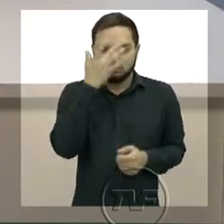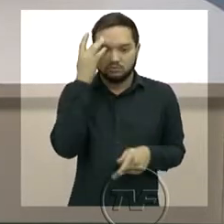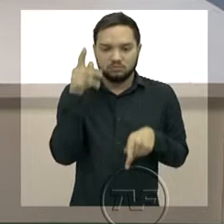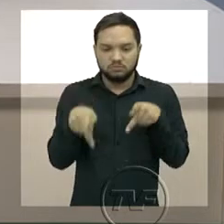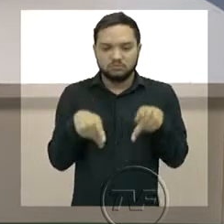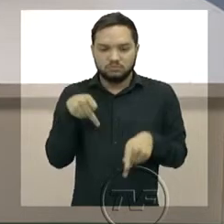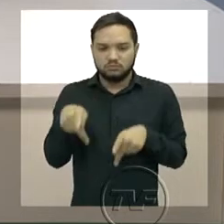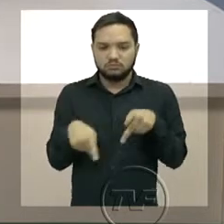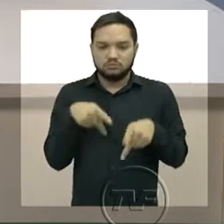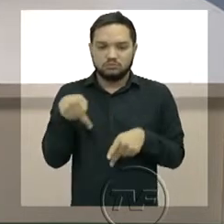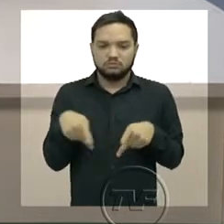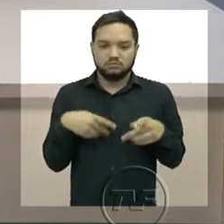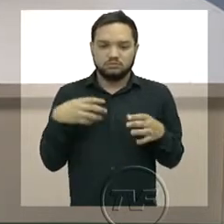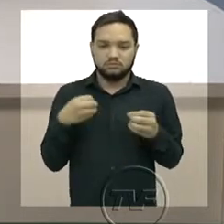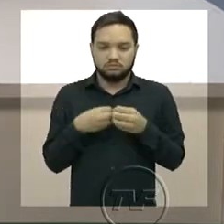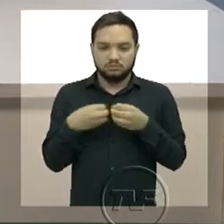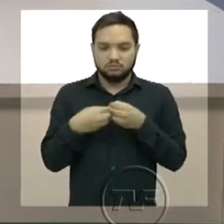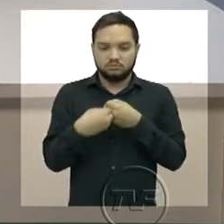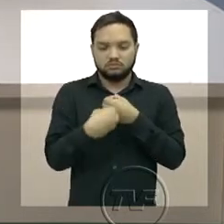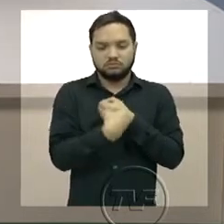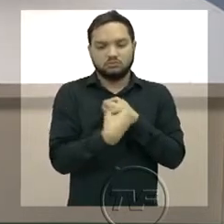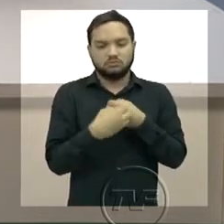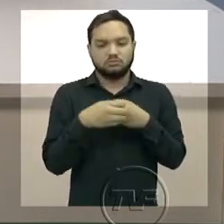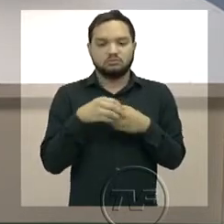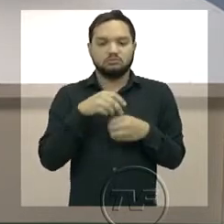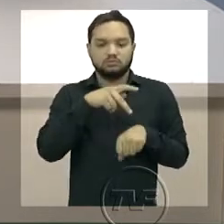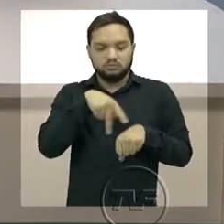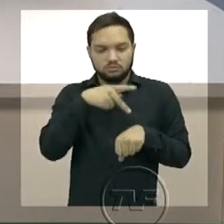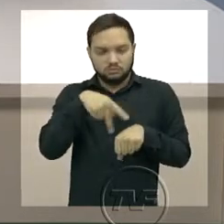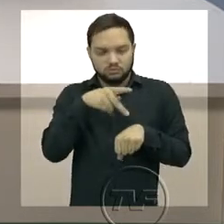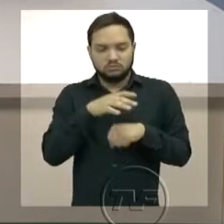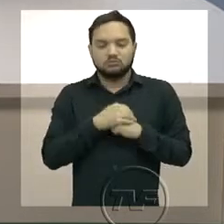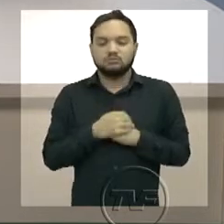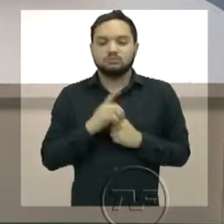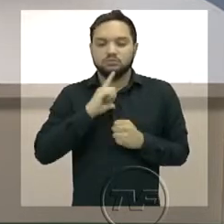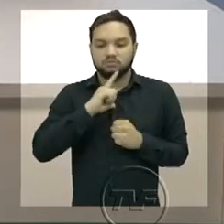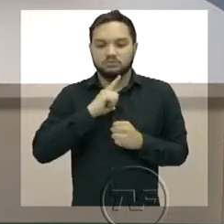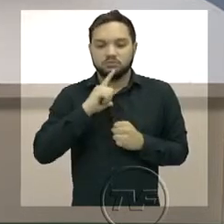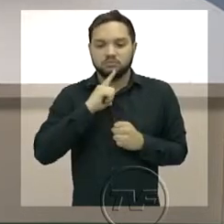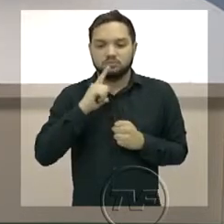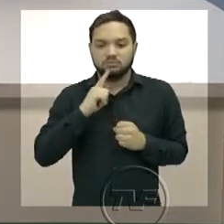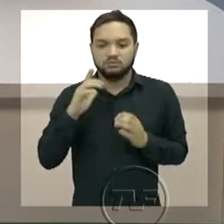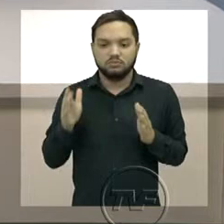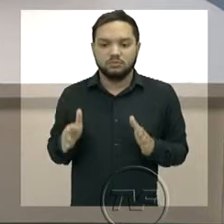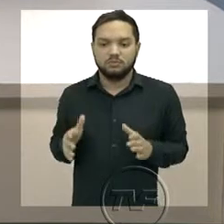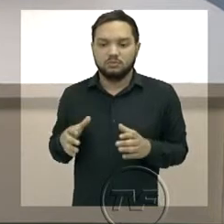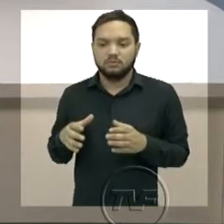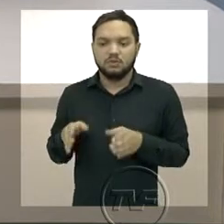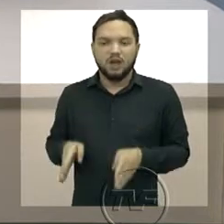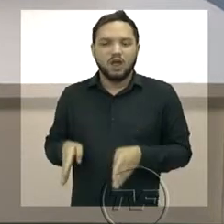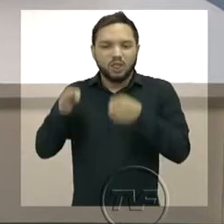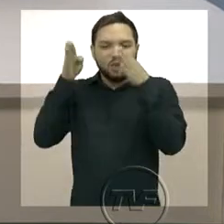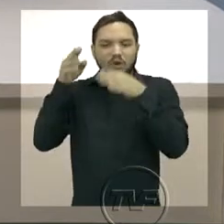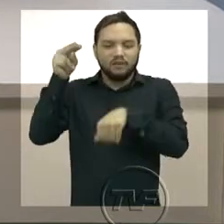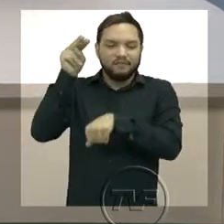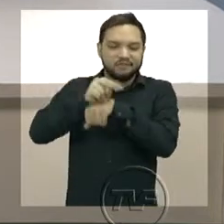no entorno das areninhas e no entorno das praças. E as torres de vigilância, né, Paulo? Elas estão